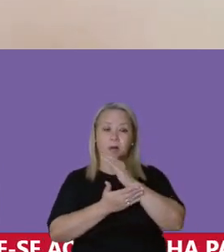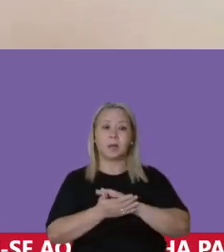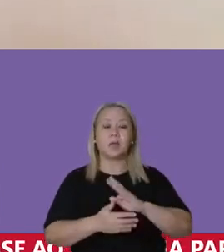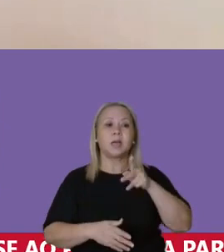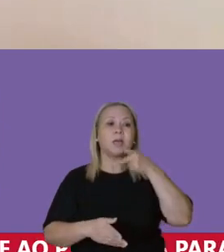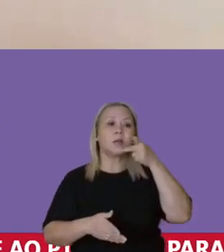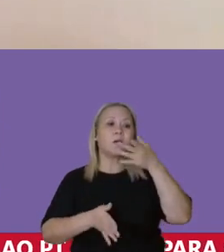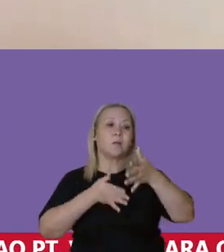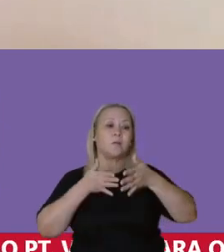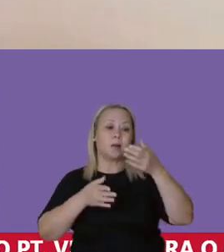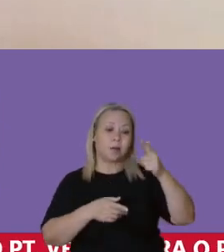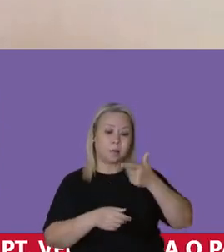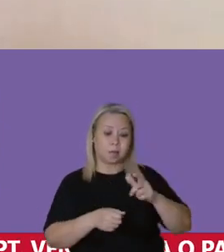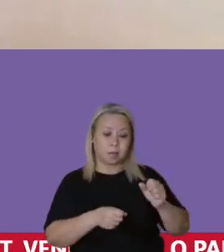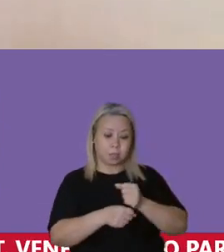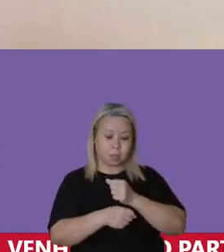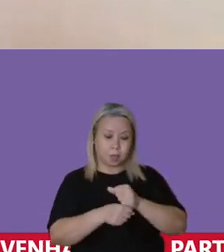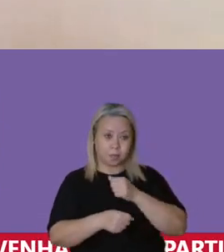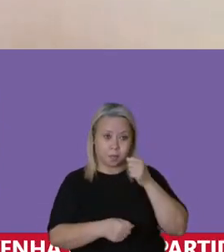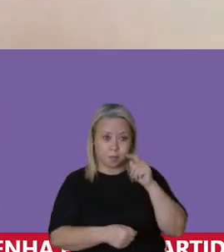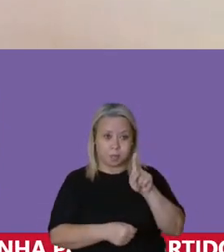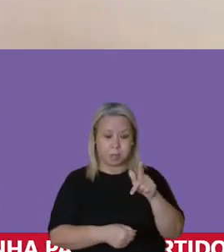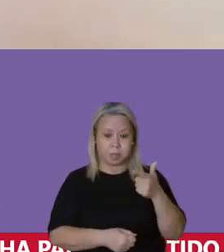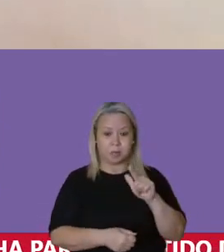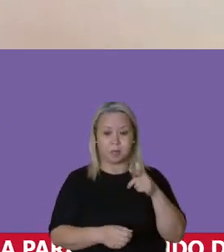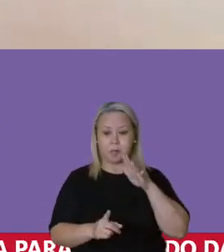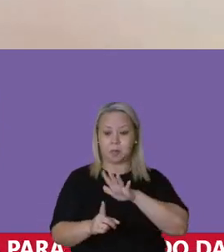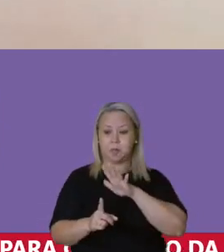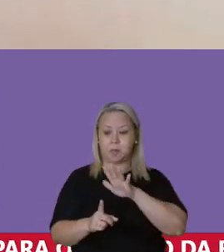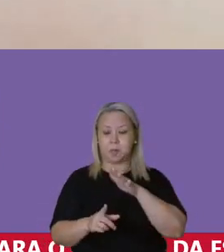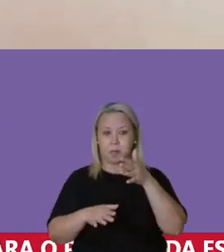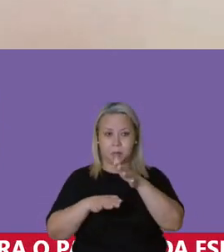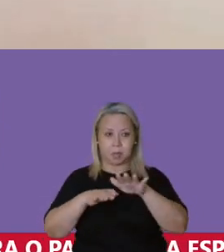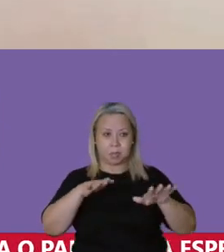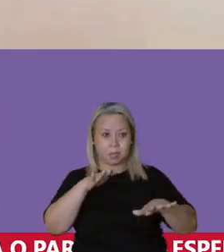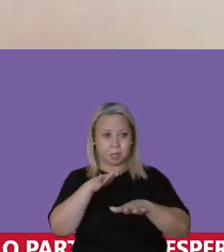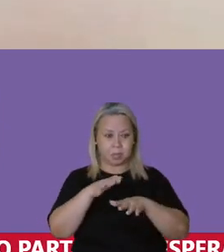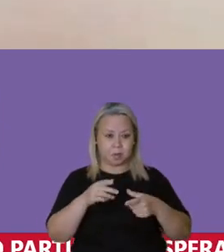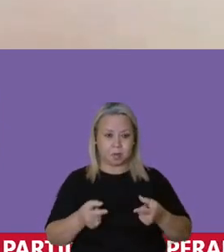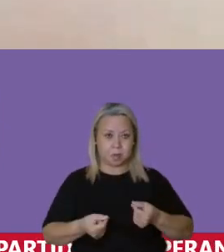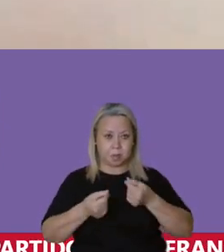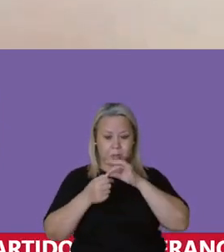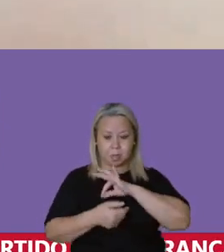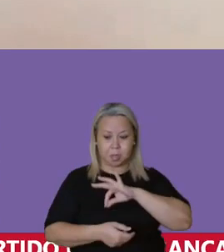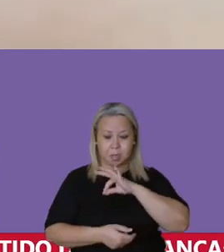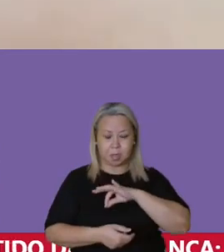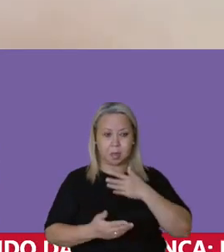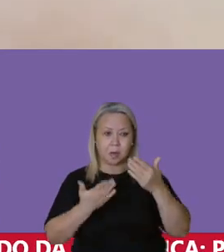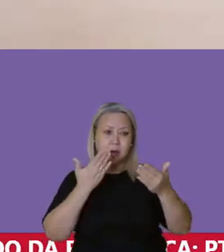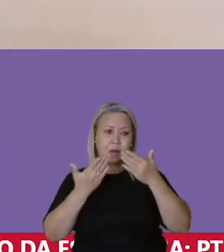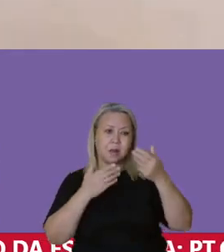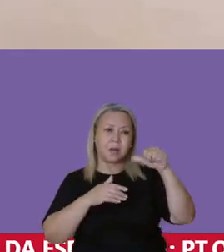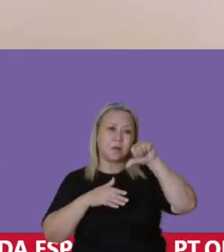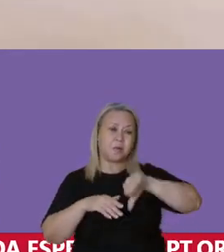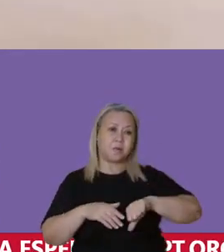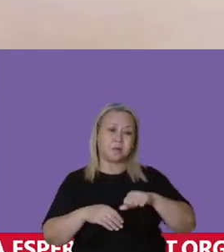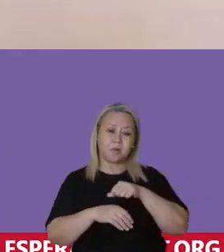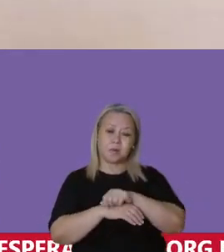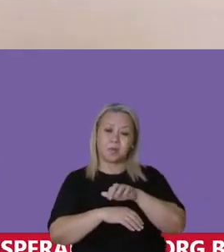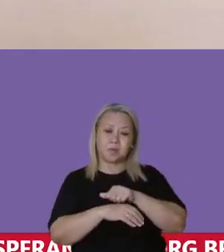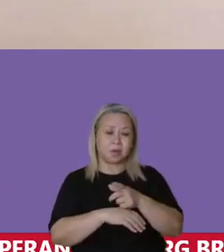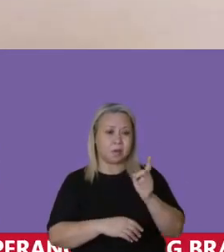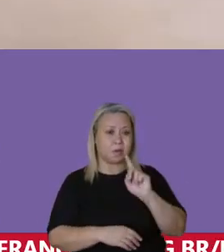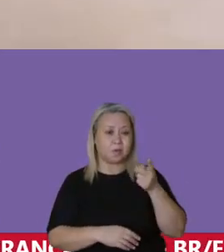falar que essa reforma da Previdência não tem impacto em desigualdade de renda é uma análise ruim, porque a gente faz essa análise a partir de um indicador que não vai